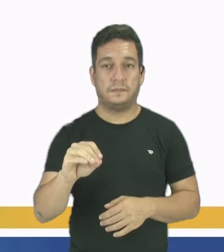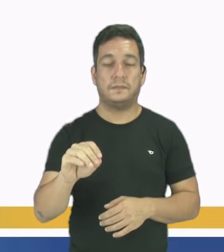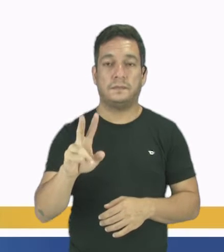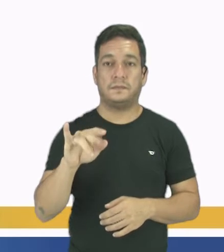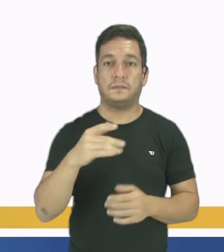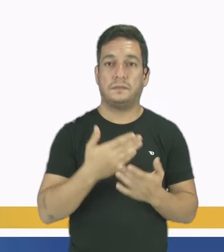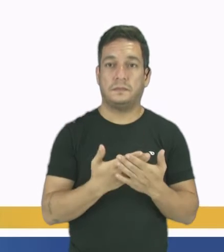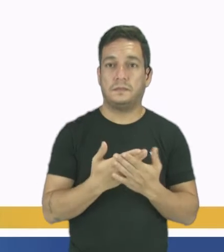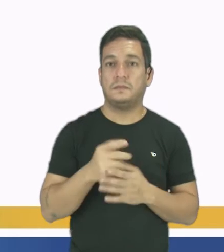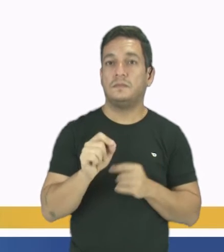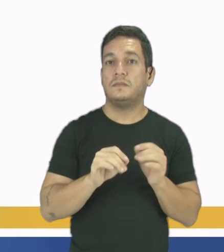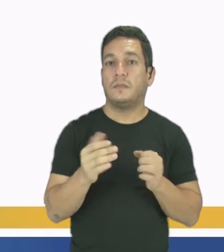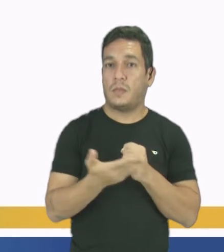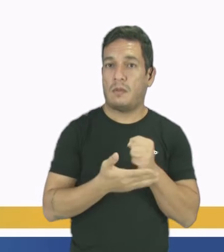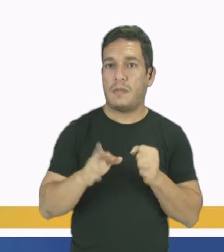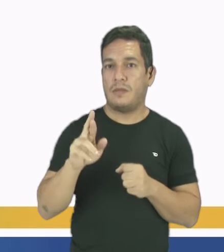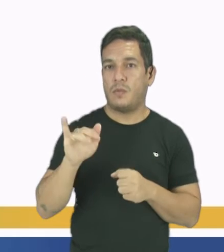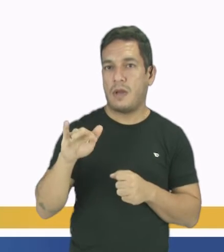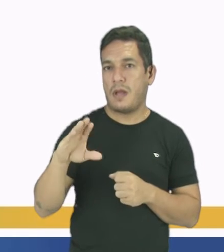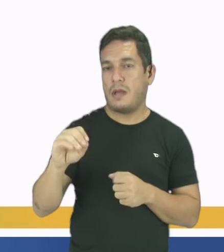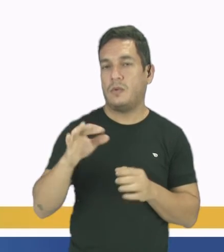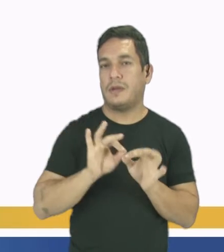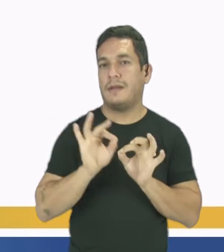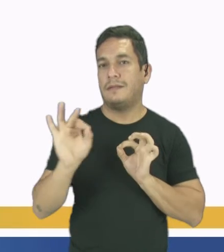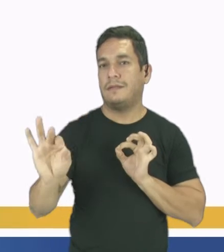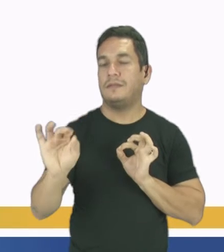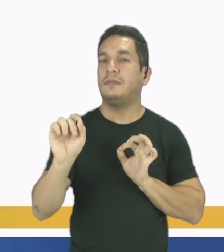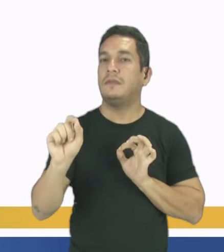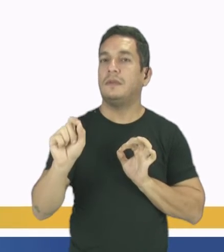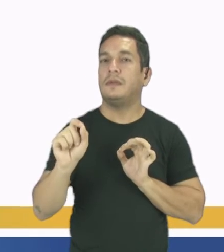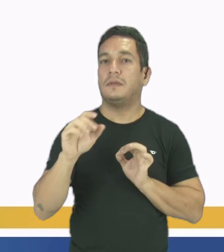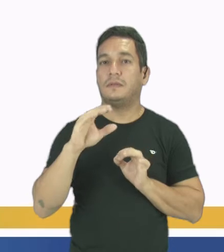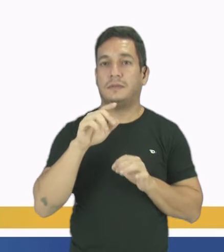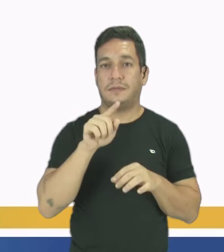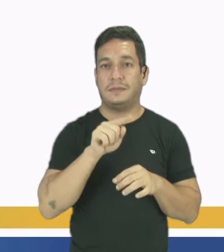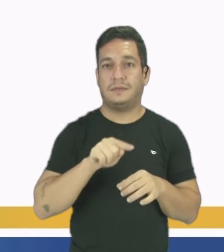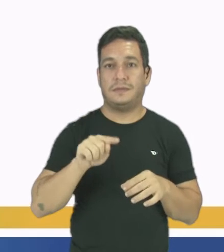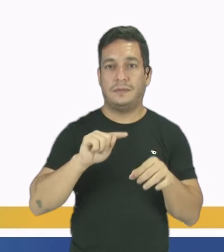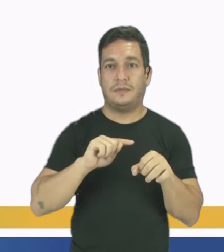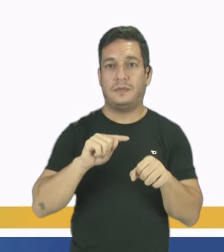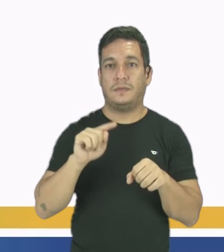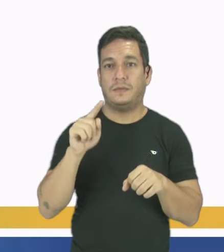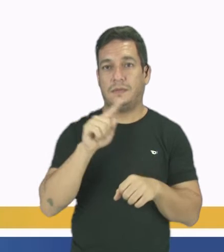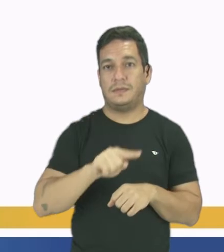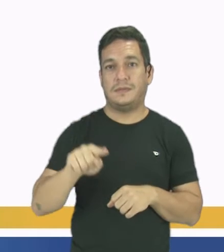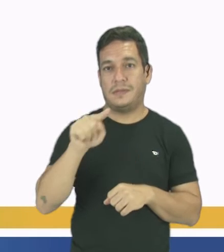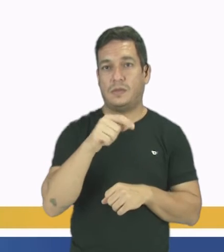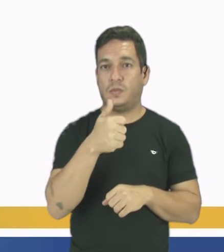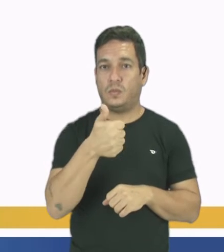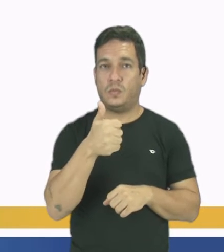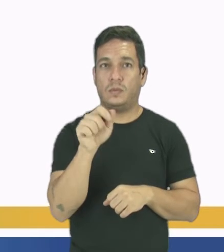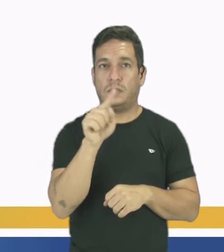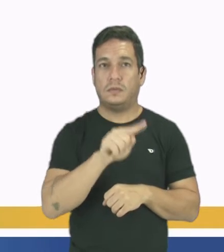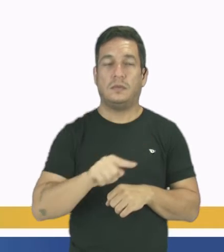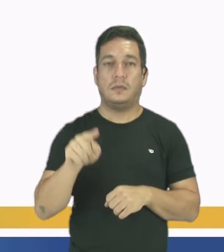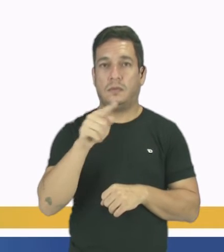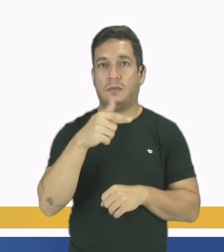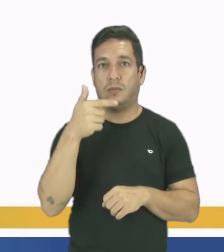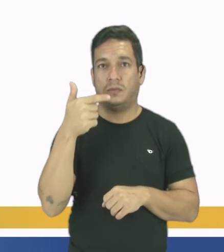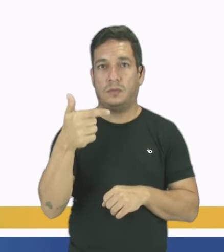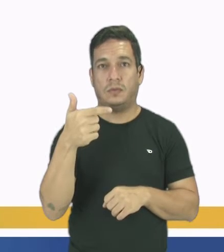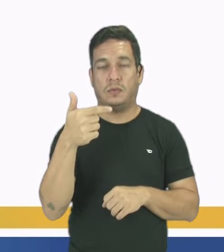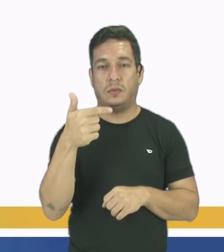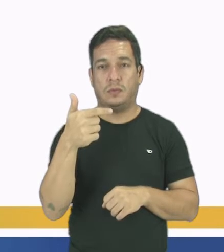será realizado em cima desse raio, que é a distância do centro 1 ao centro 2